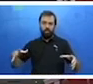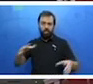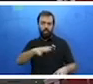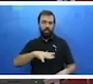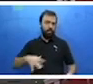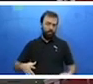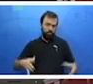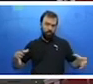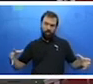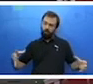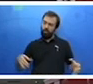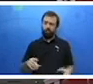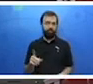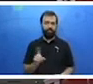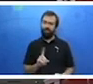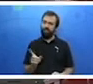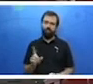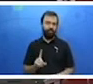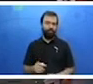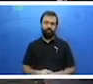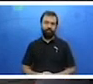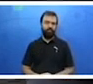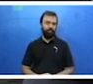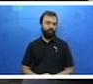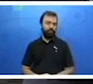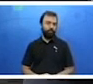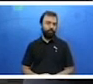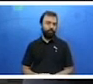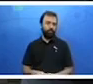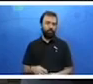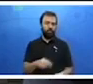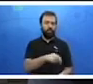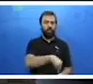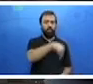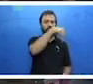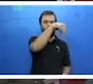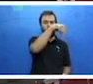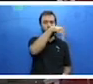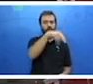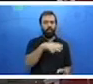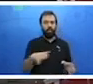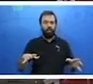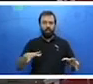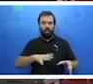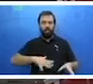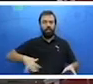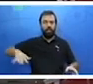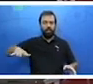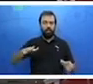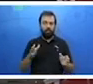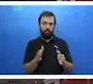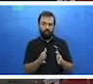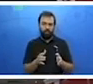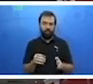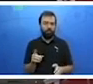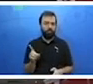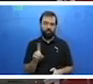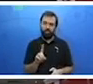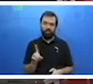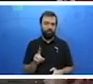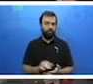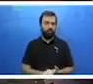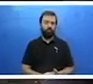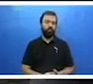área? Já pulou aqui. Errado. Região norte tem a menor área? Já nem vou ler.